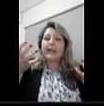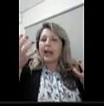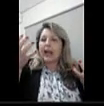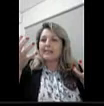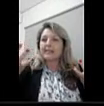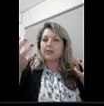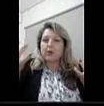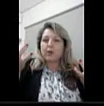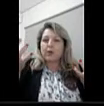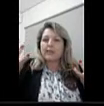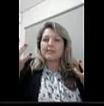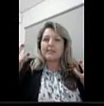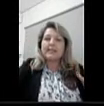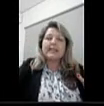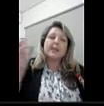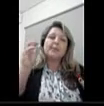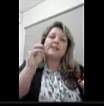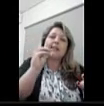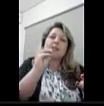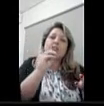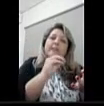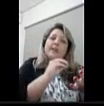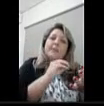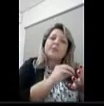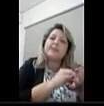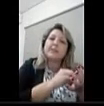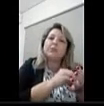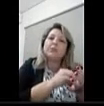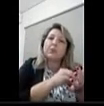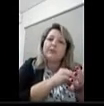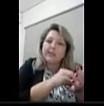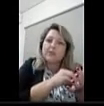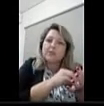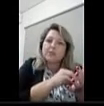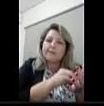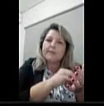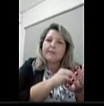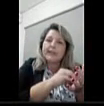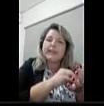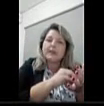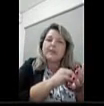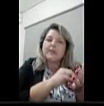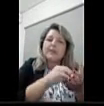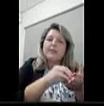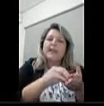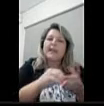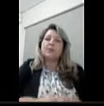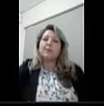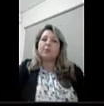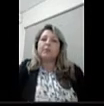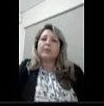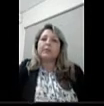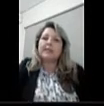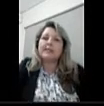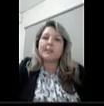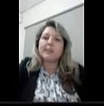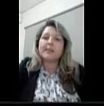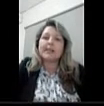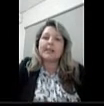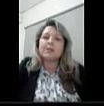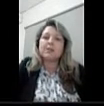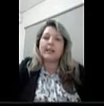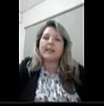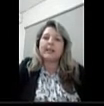ler as questões e depois ela já vai buscando no texto. então, isso também ajuda muito nesse